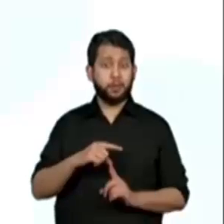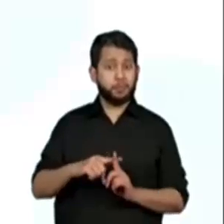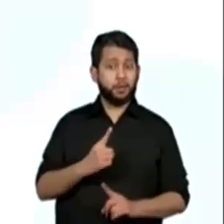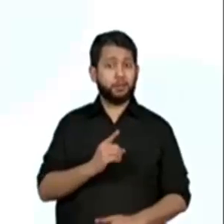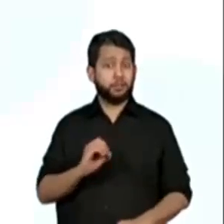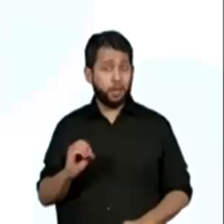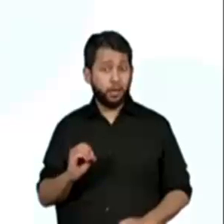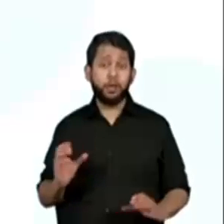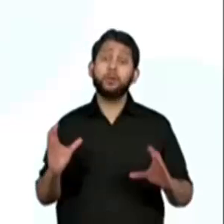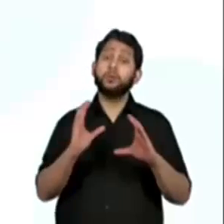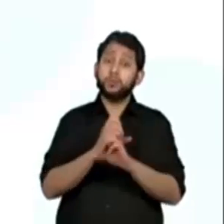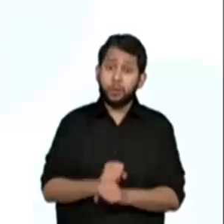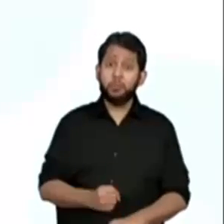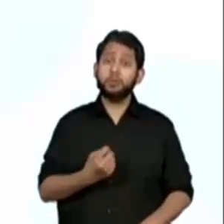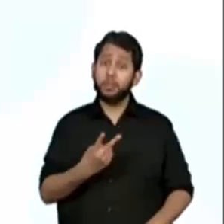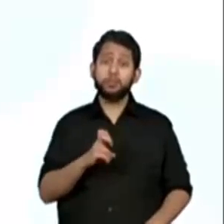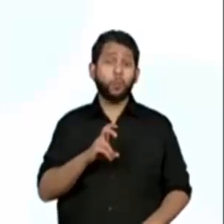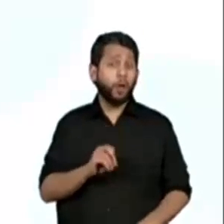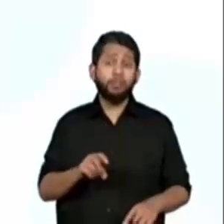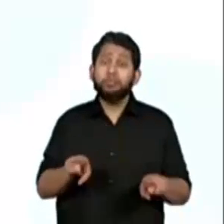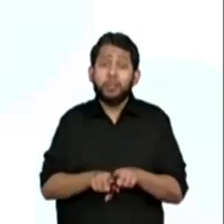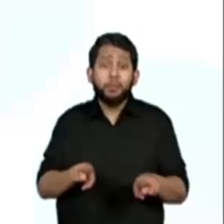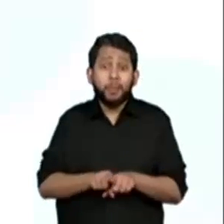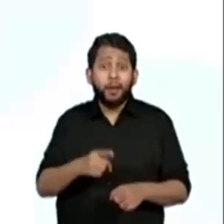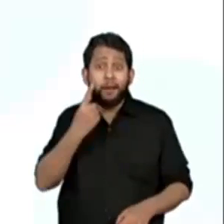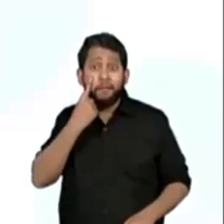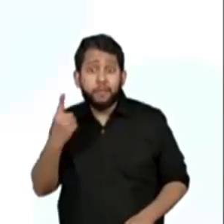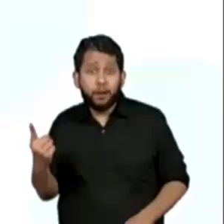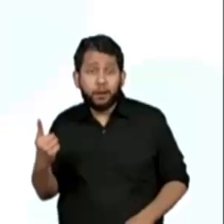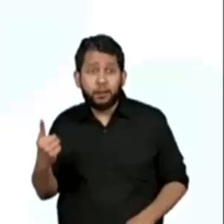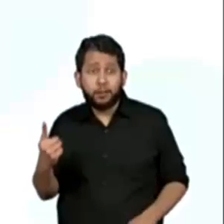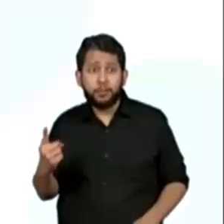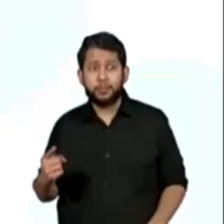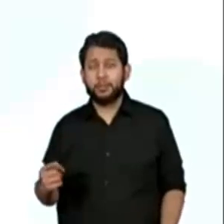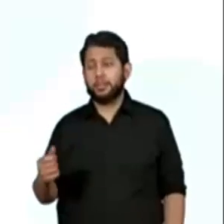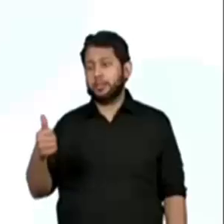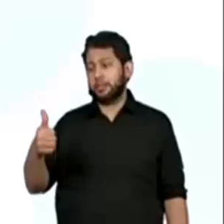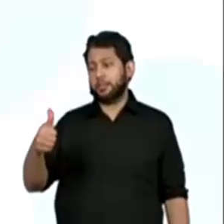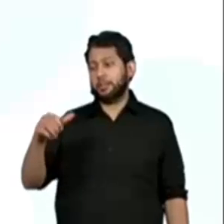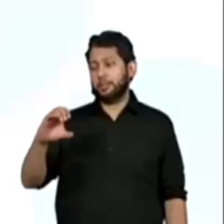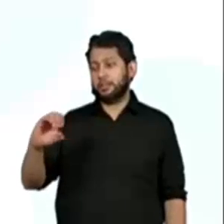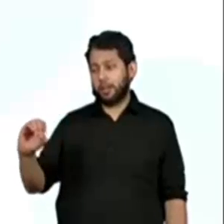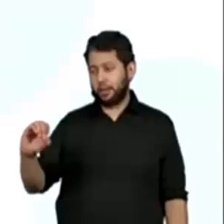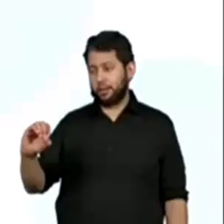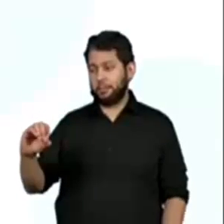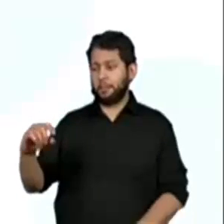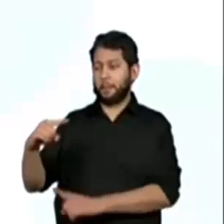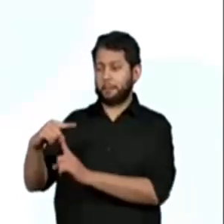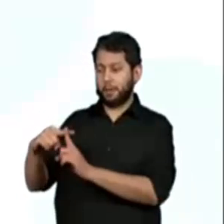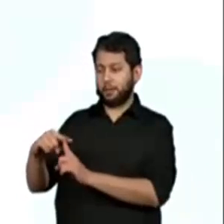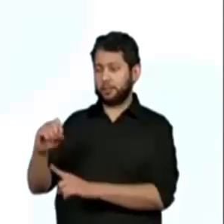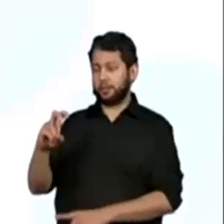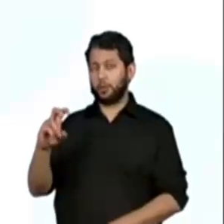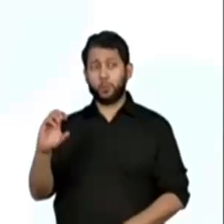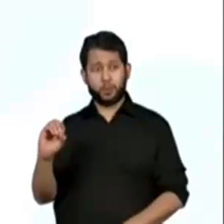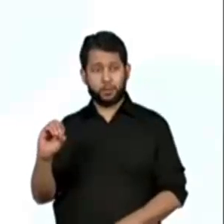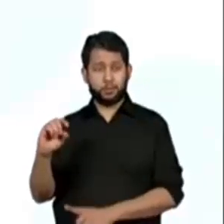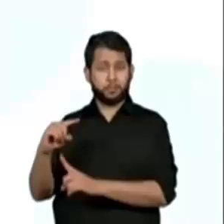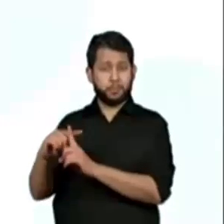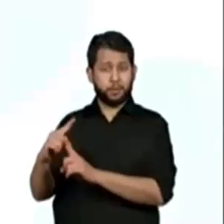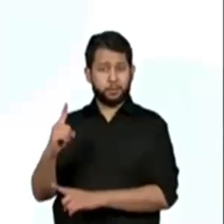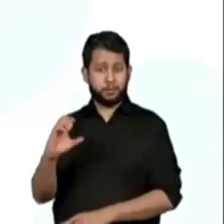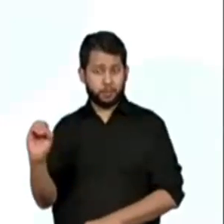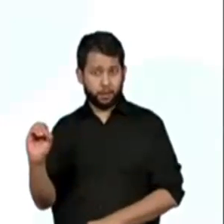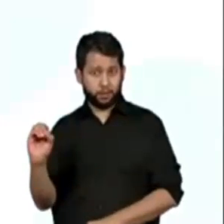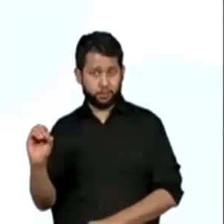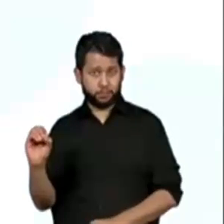a 250, certo? Logo, galerinha do quarto ano, eu posso dizer que 100